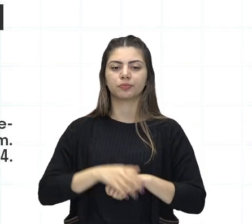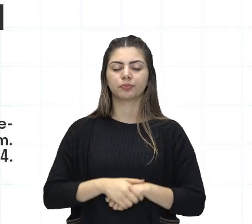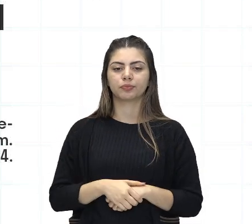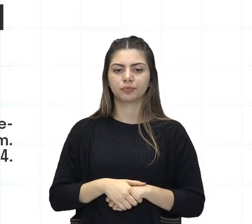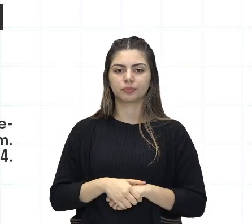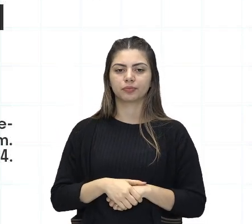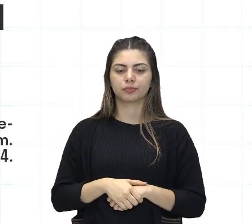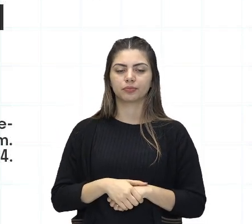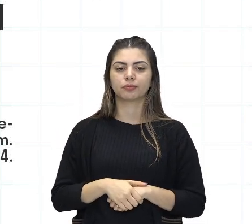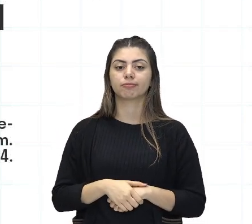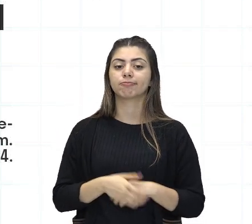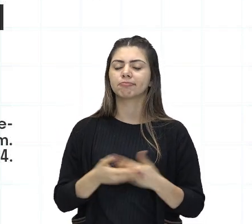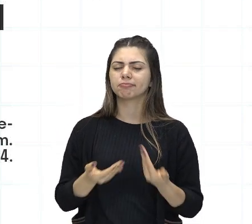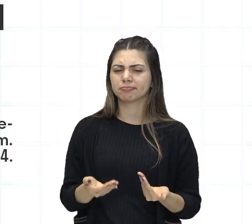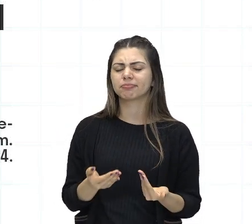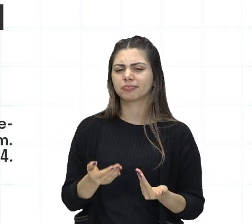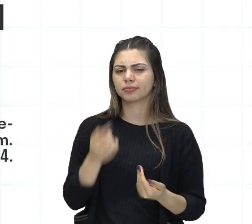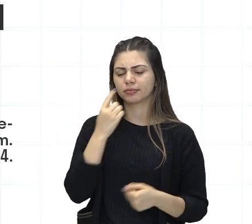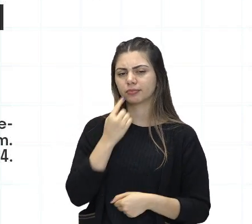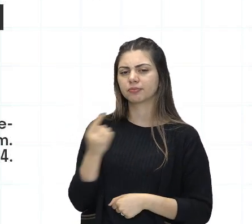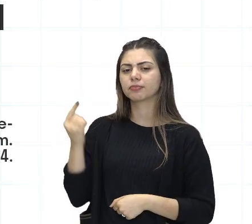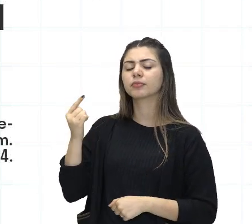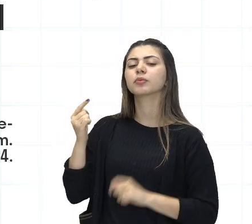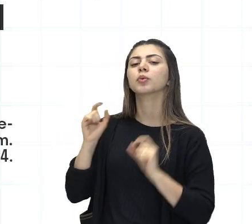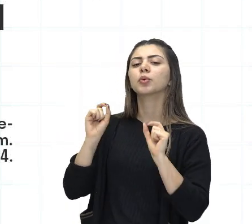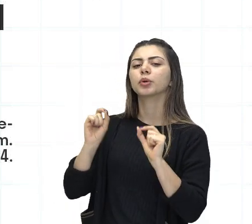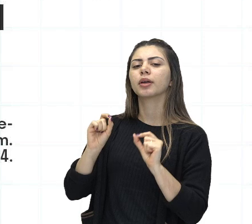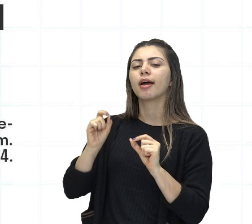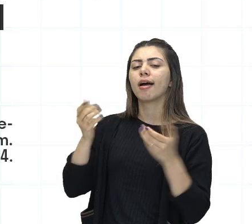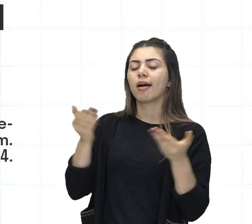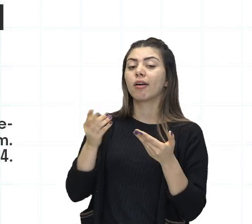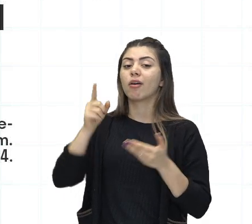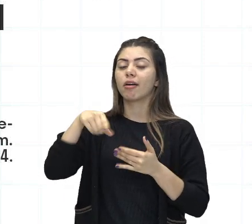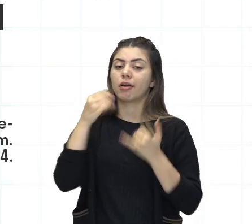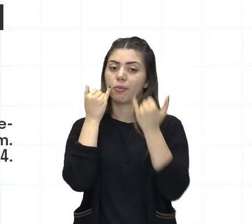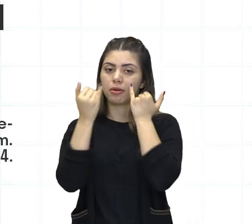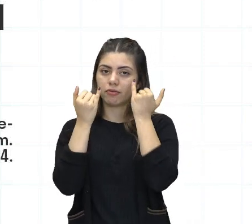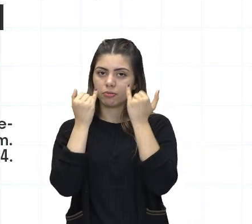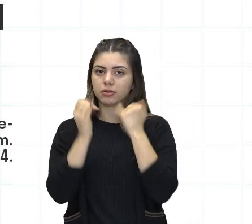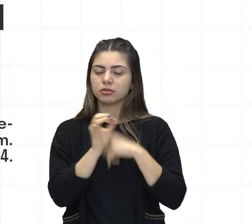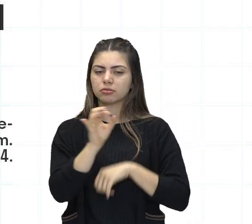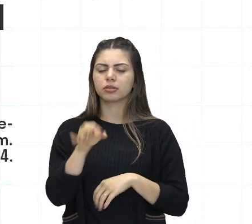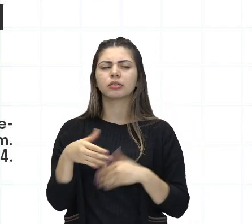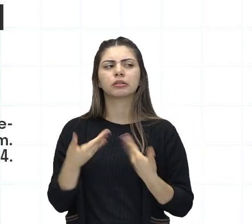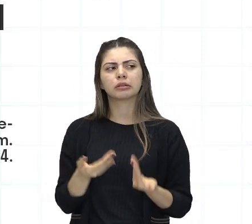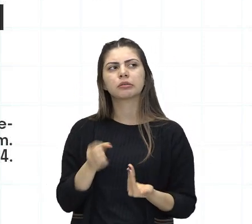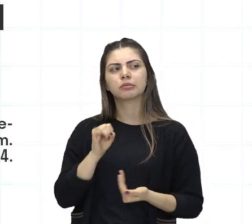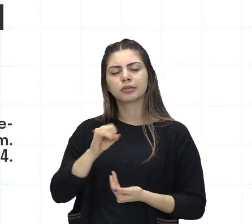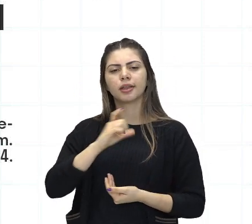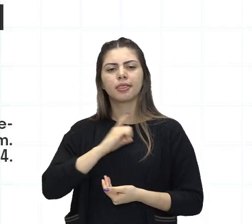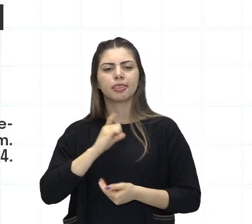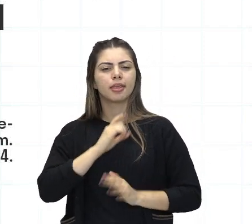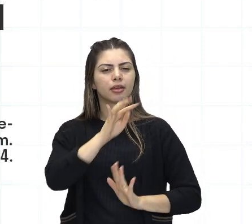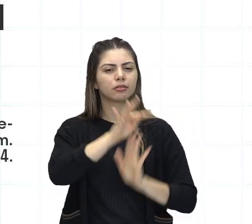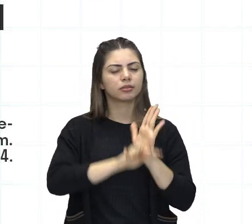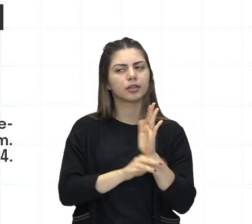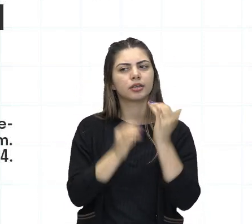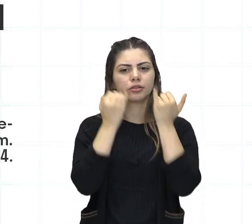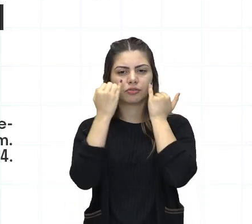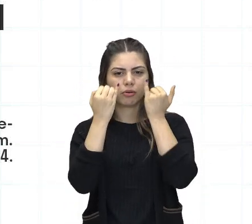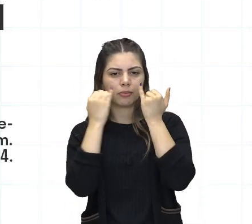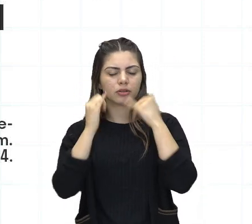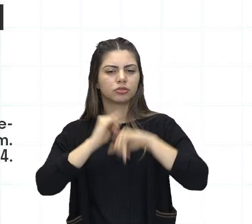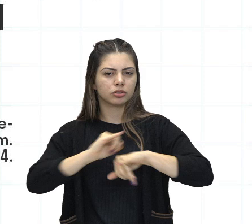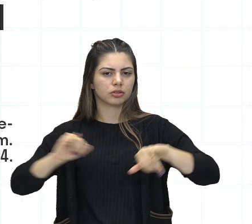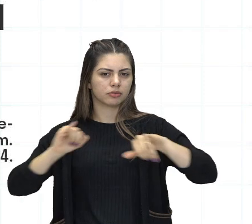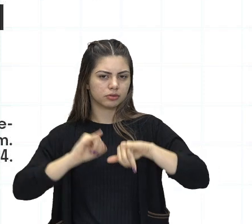período. Nesse caso, nós temos uma informação. Se temos uma informação de uma ocorrência,